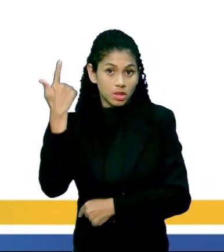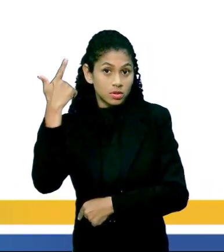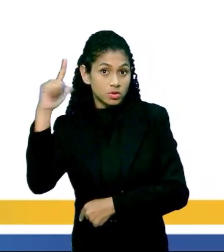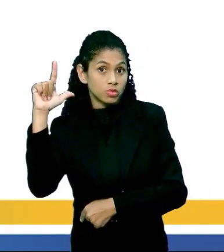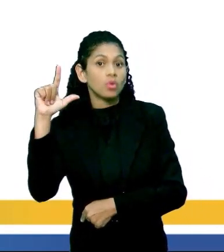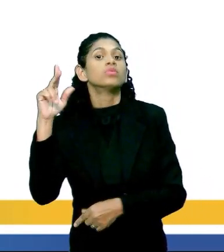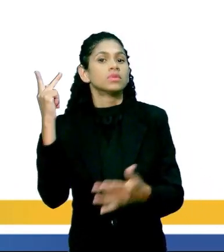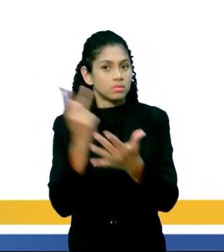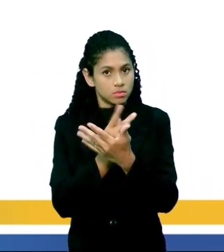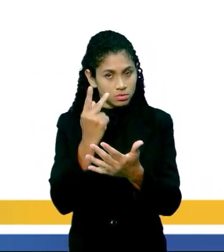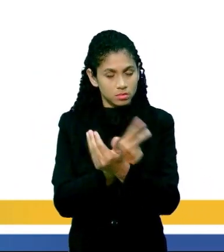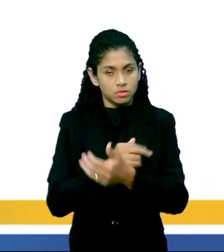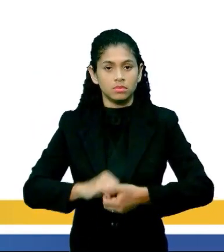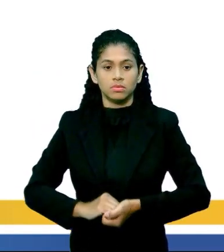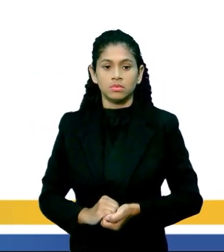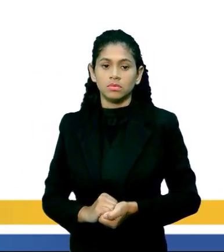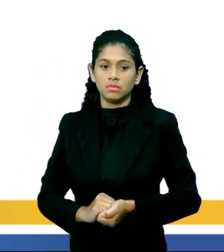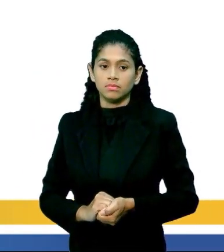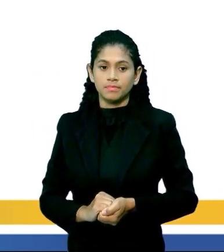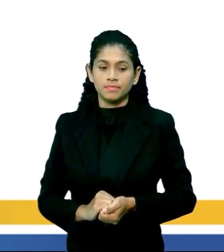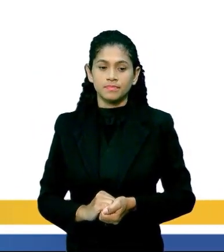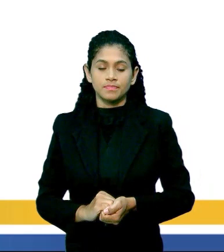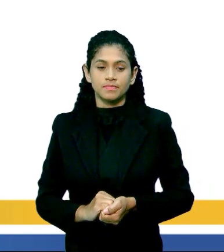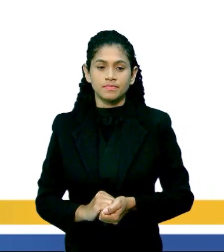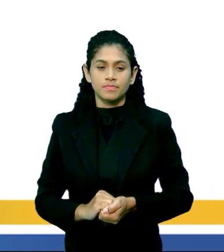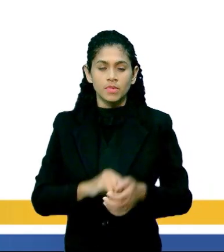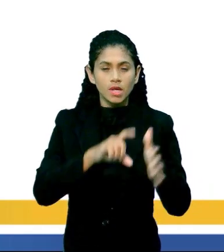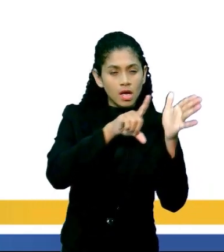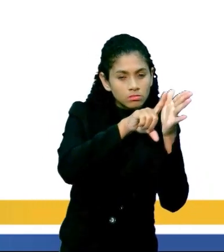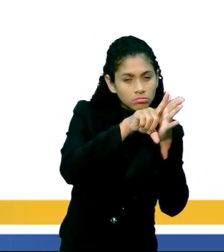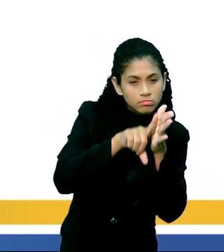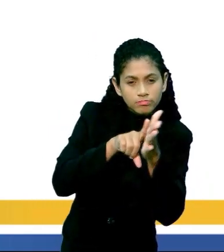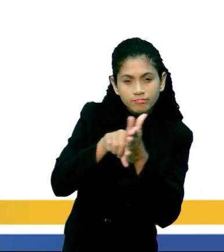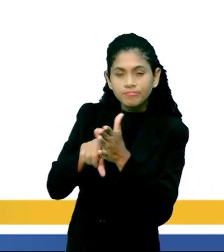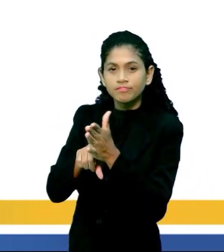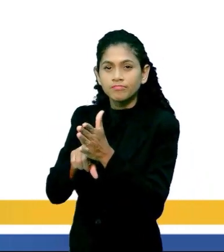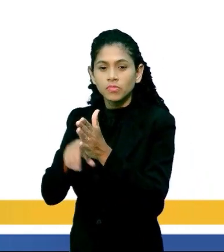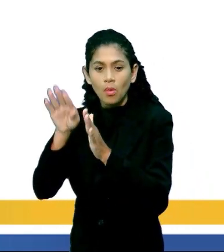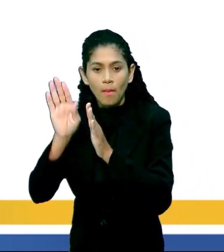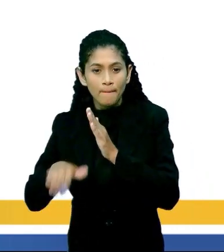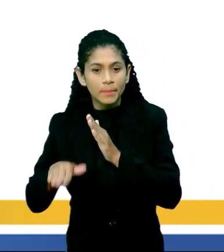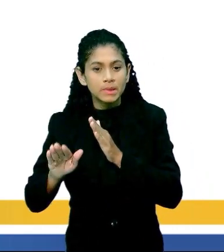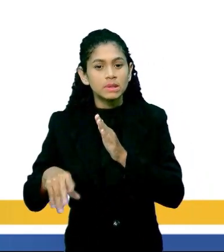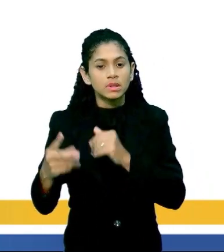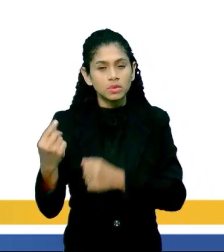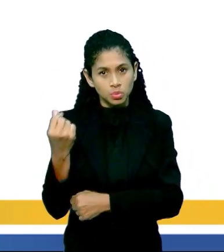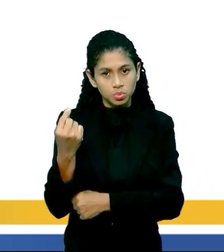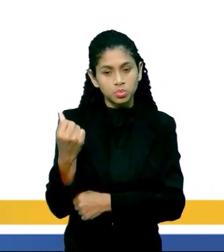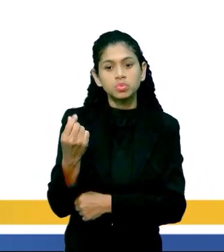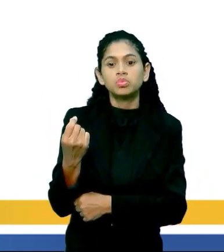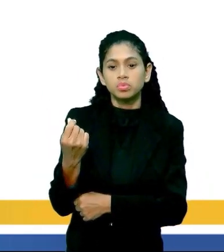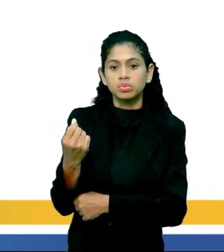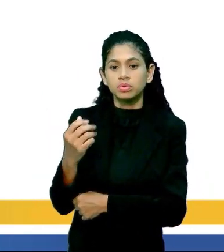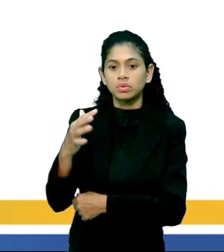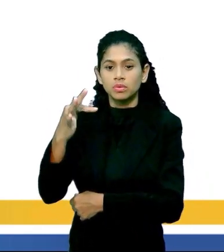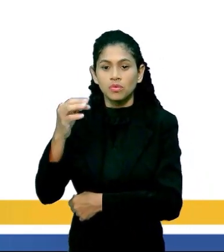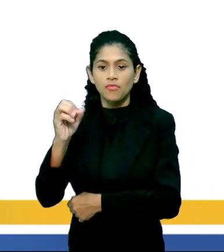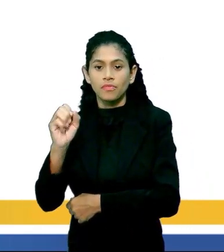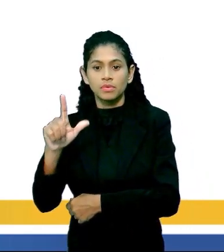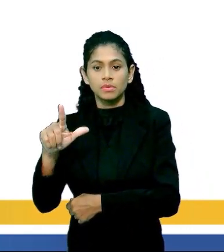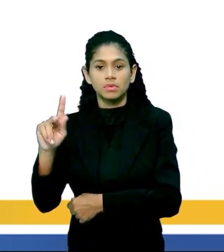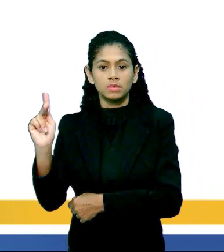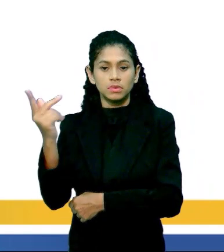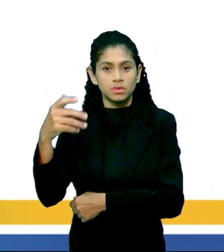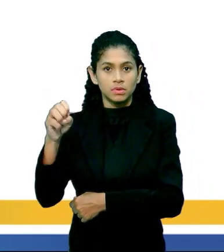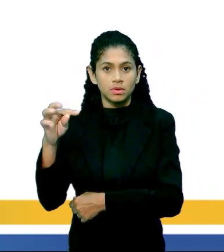são assertivas. Letra D. Avaliar o baixo custo econômico dos folhetos expostos